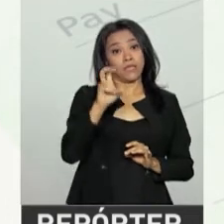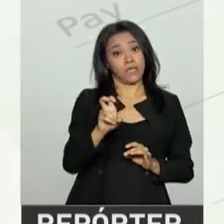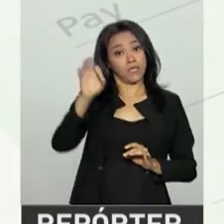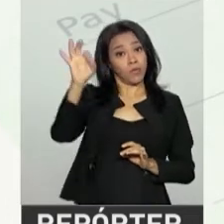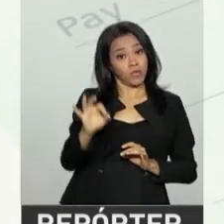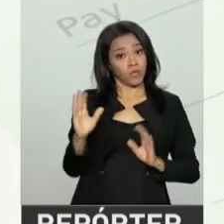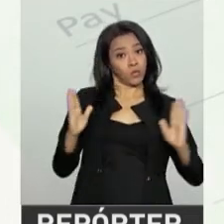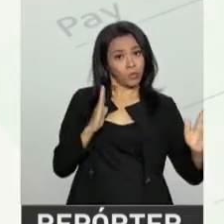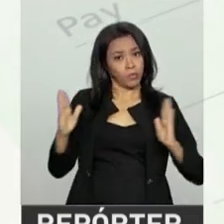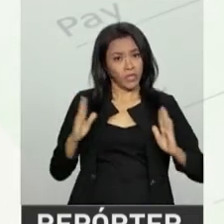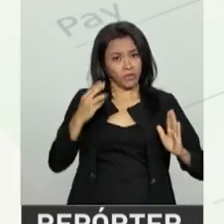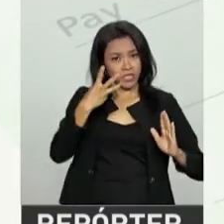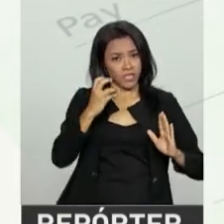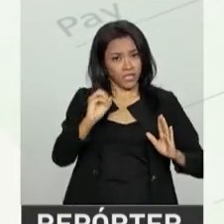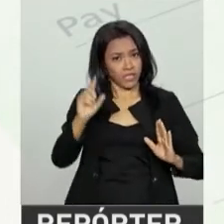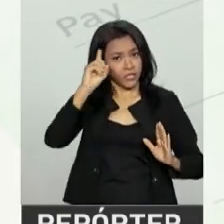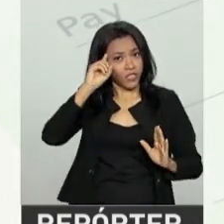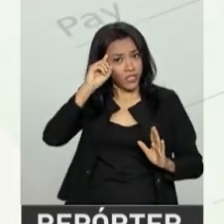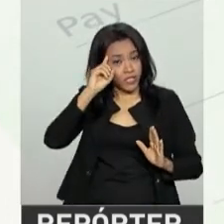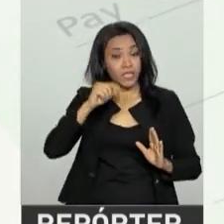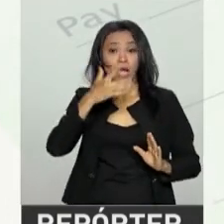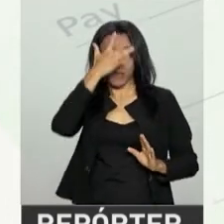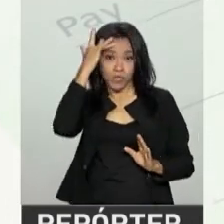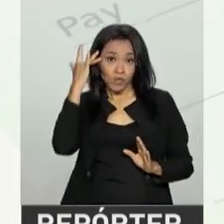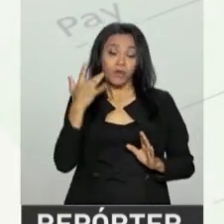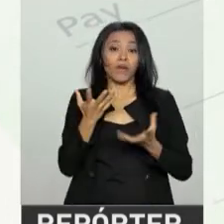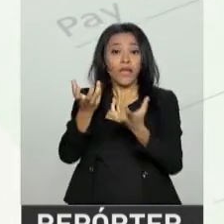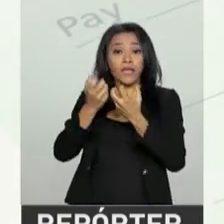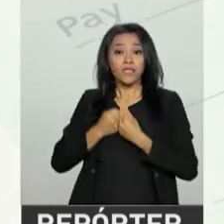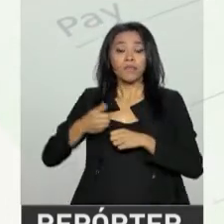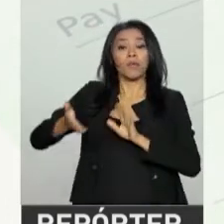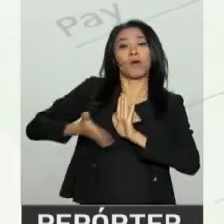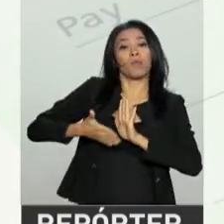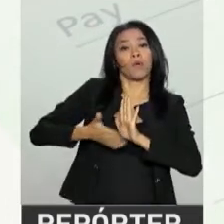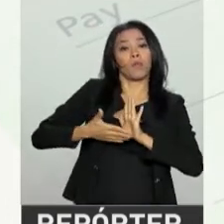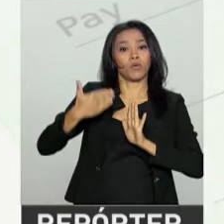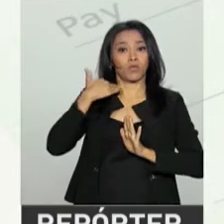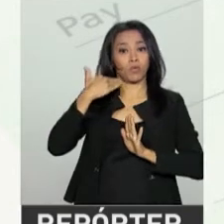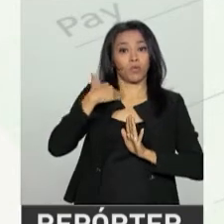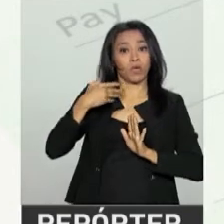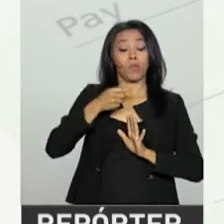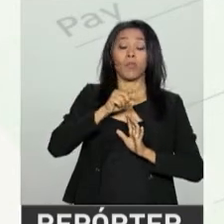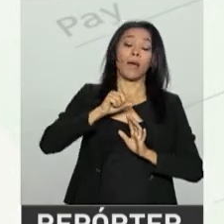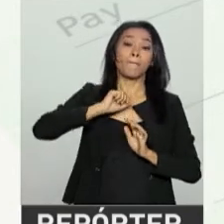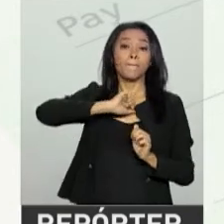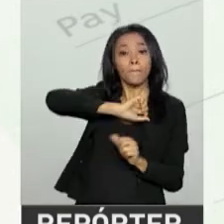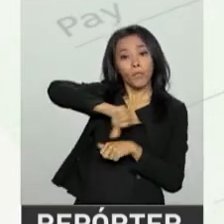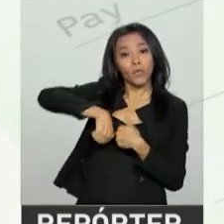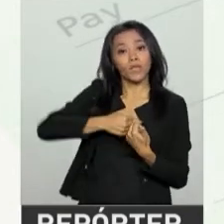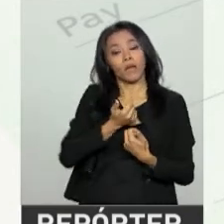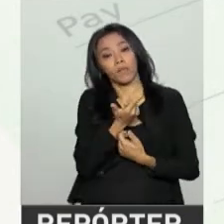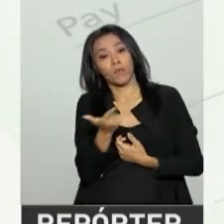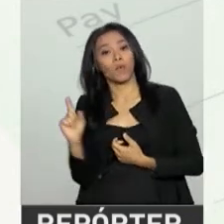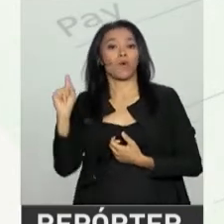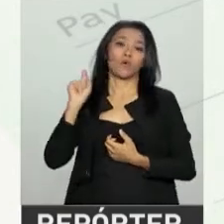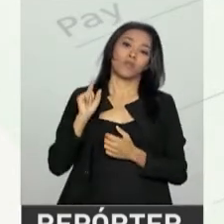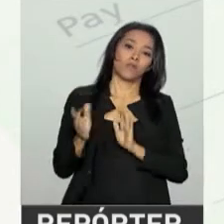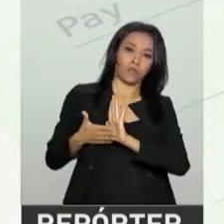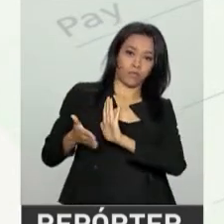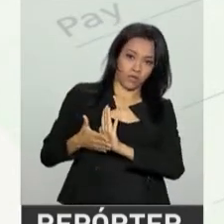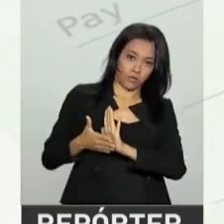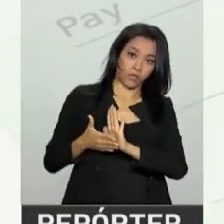30 dias seguidos o cliente vai receber uma proposta do banco para mudar para uma linha de crédito mais barata no